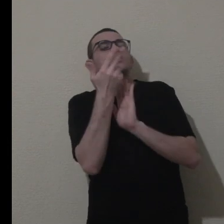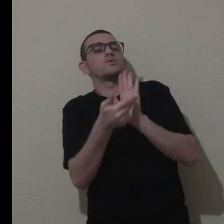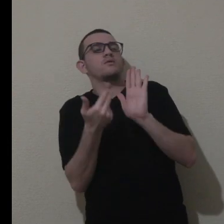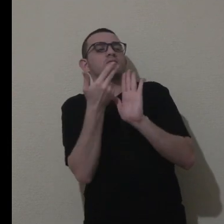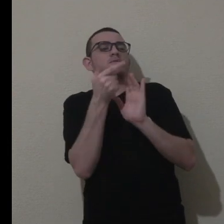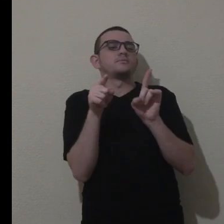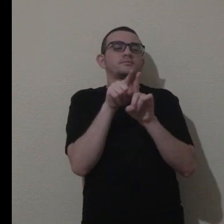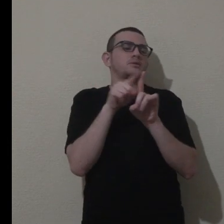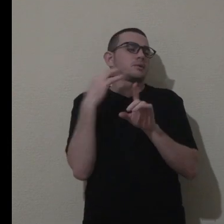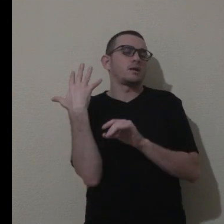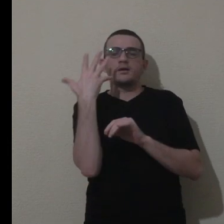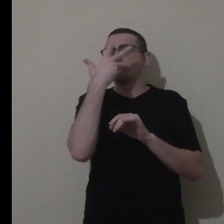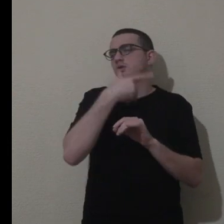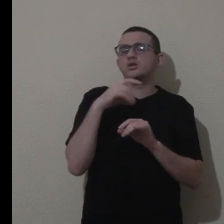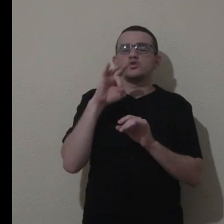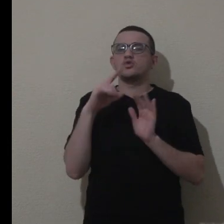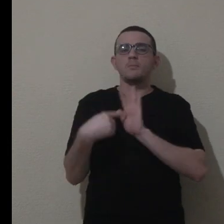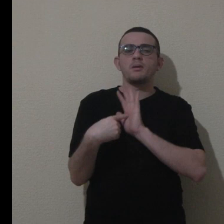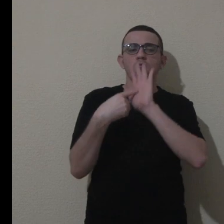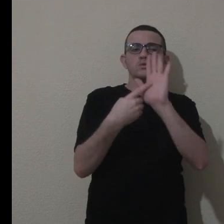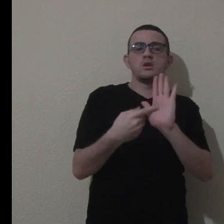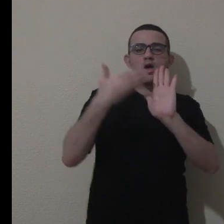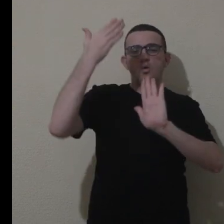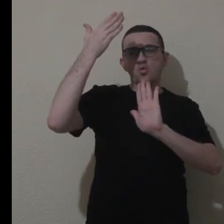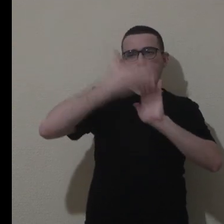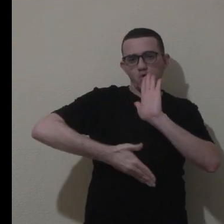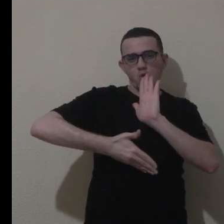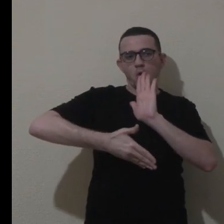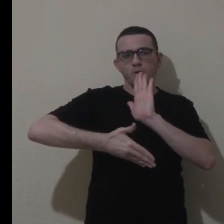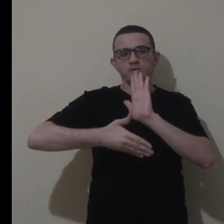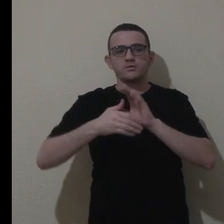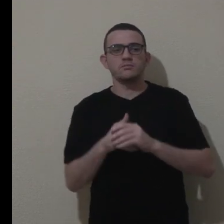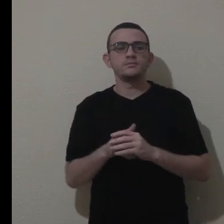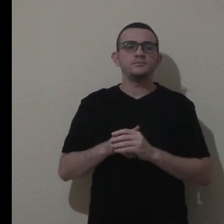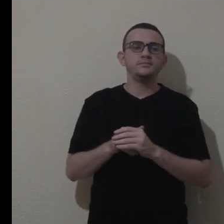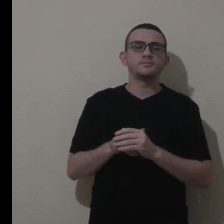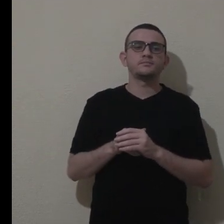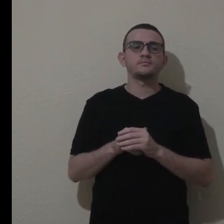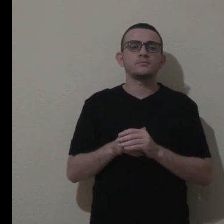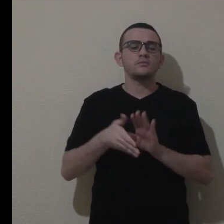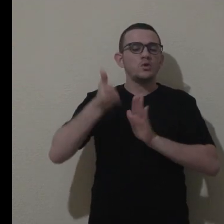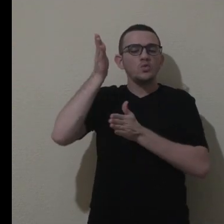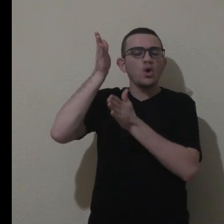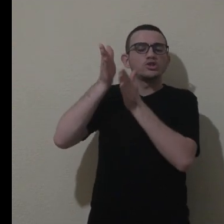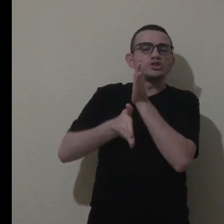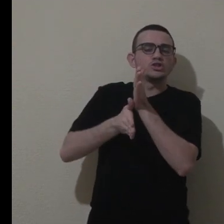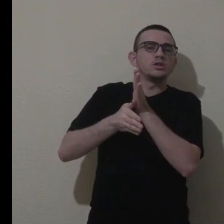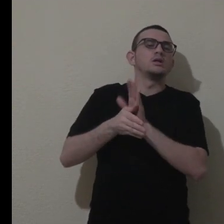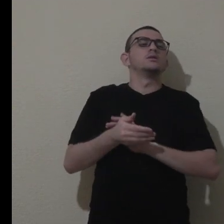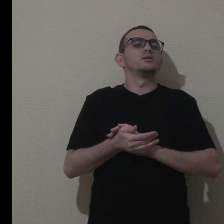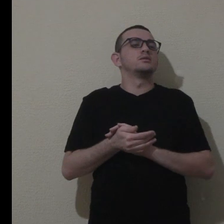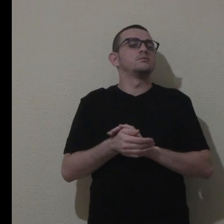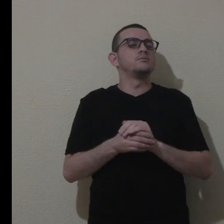um desenho bastante artístico, bonito, só para mostrar, é um corte assim, sagital de lado, tal, né,